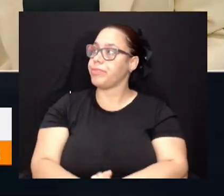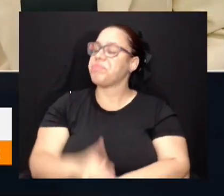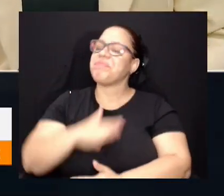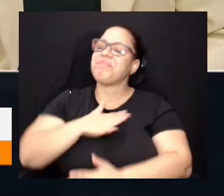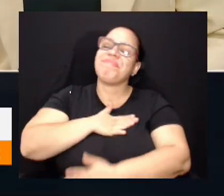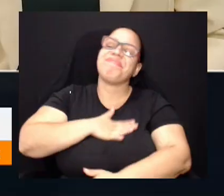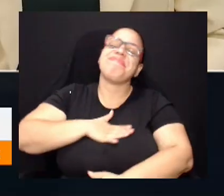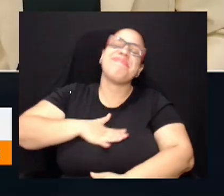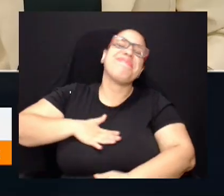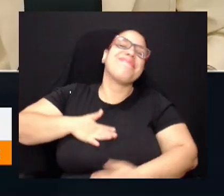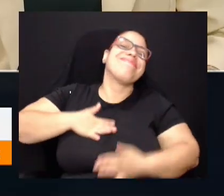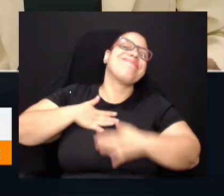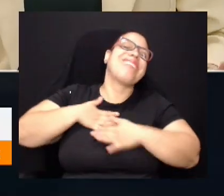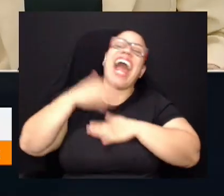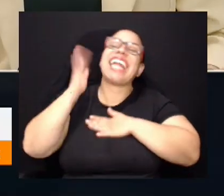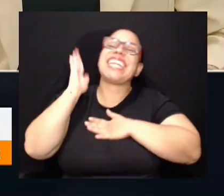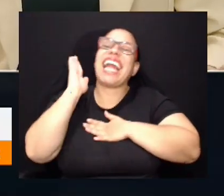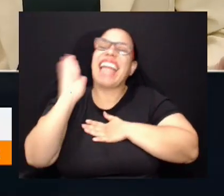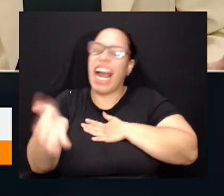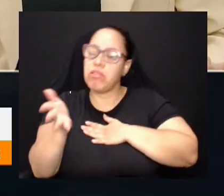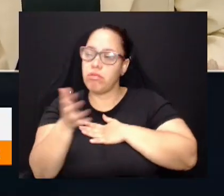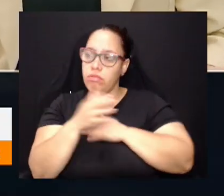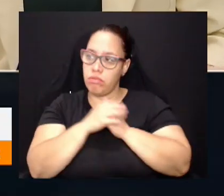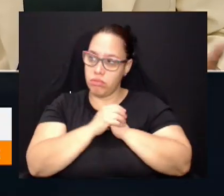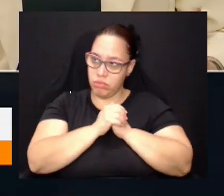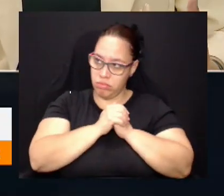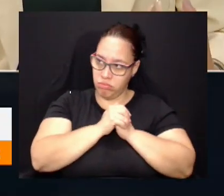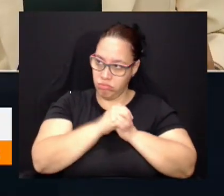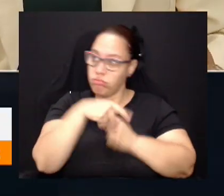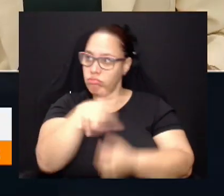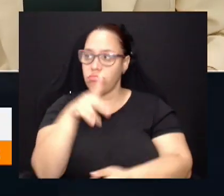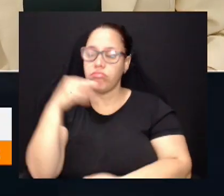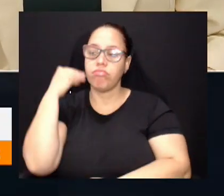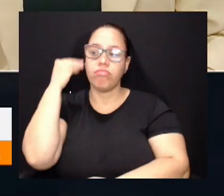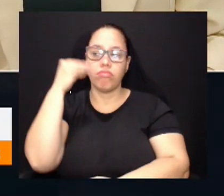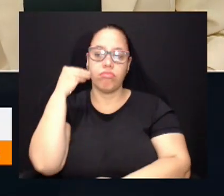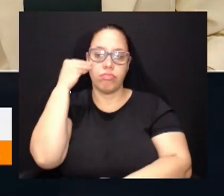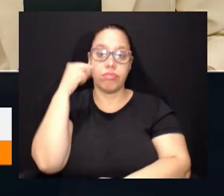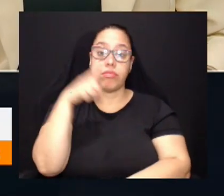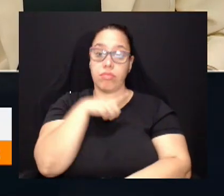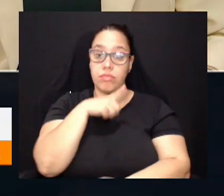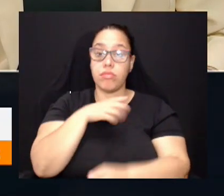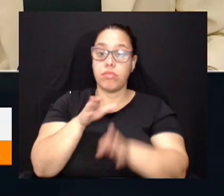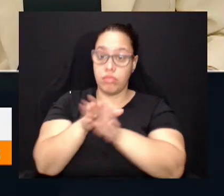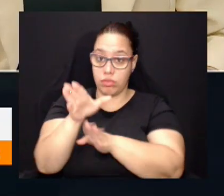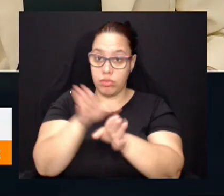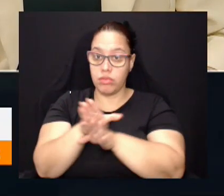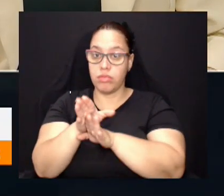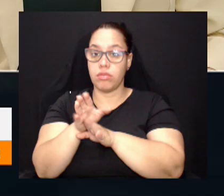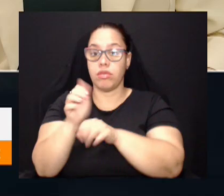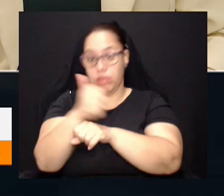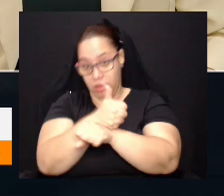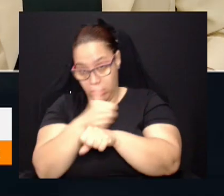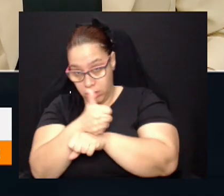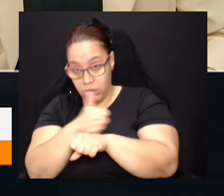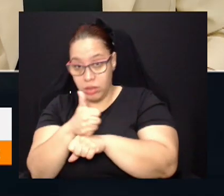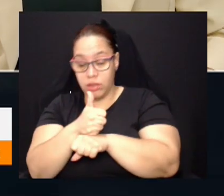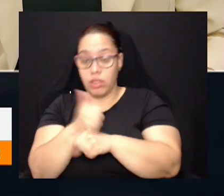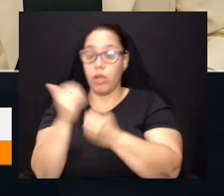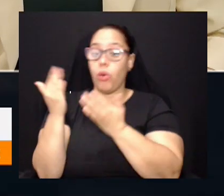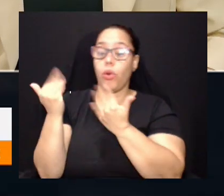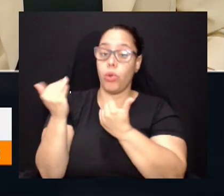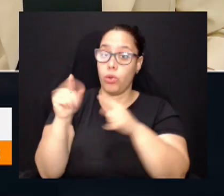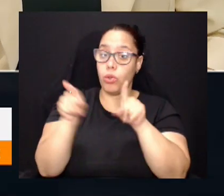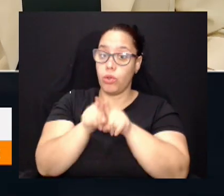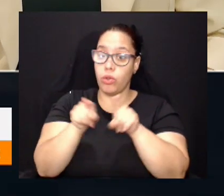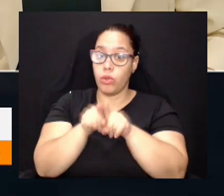imediata, na sua experiência, você tem experiência com orientação de carreira, né, e jovens também. Então, como é que